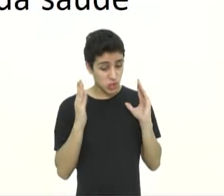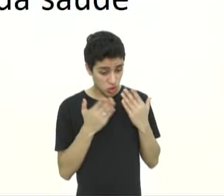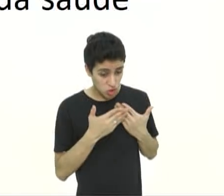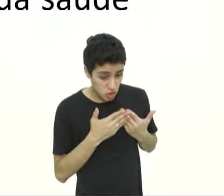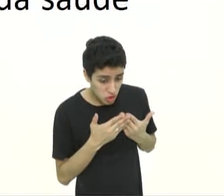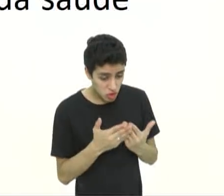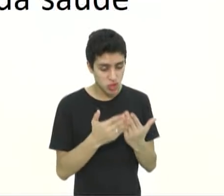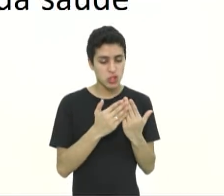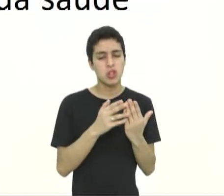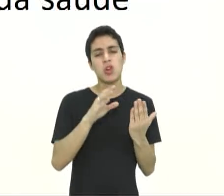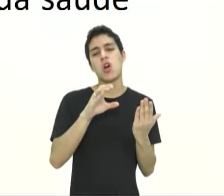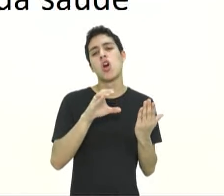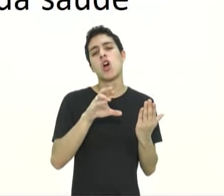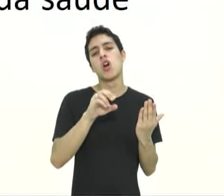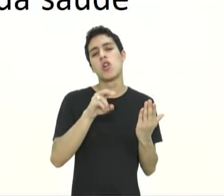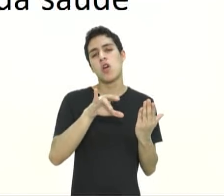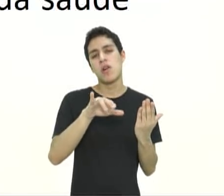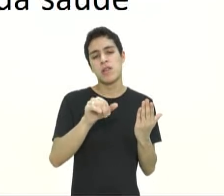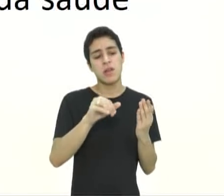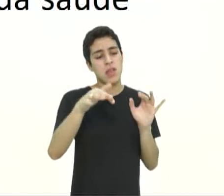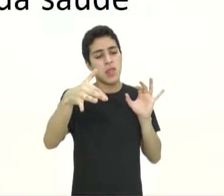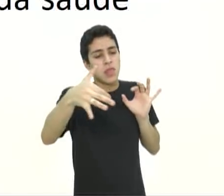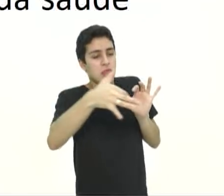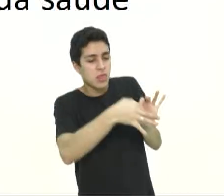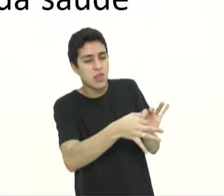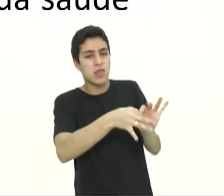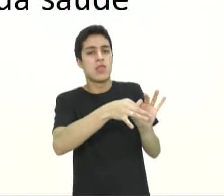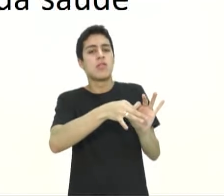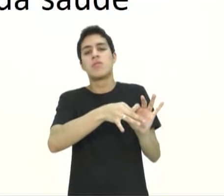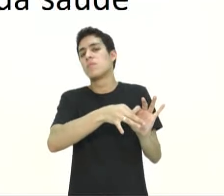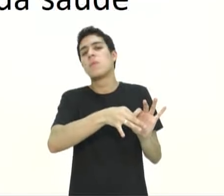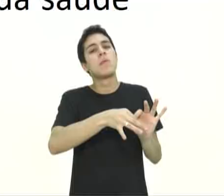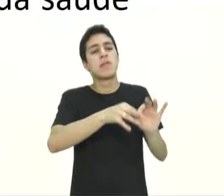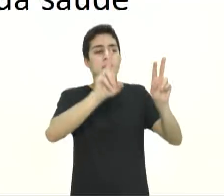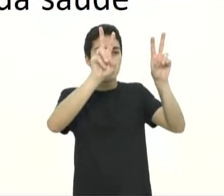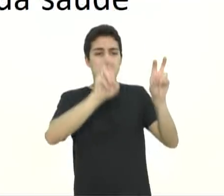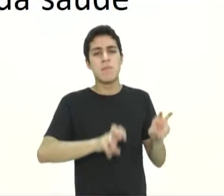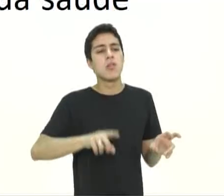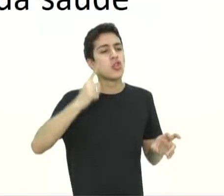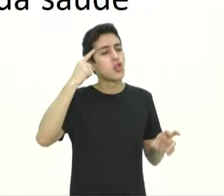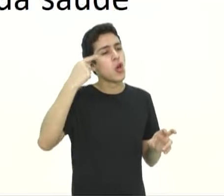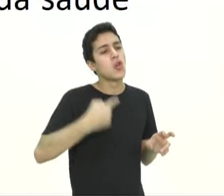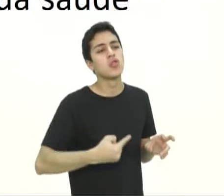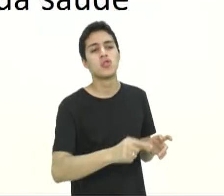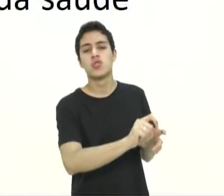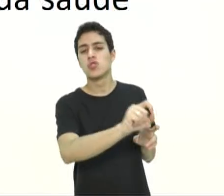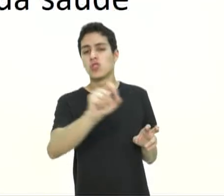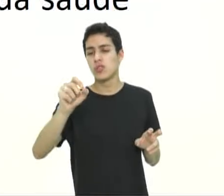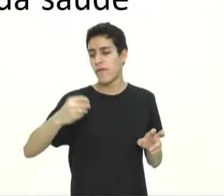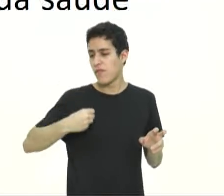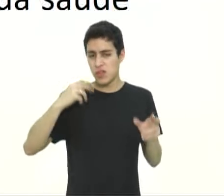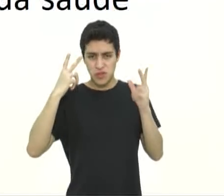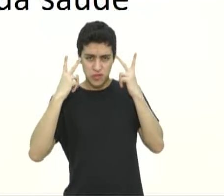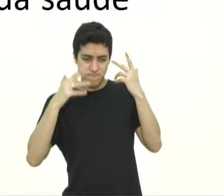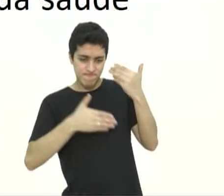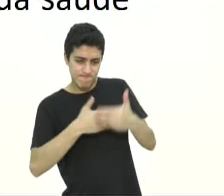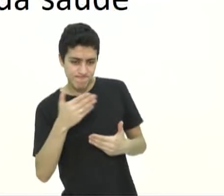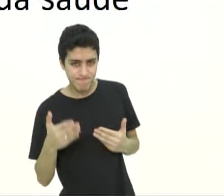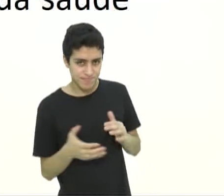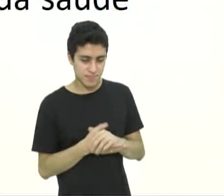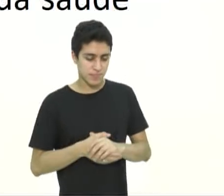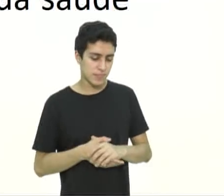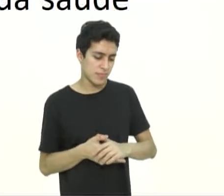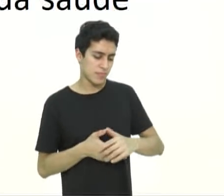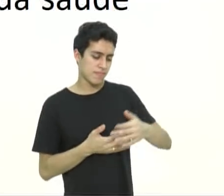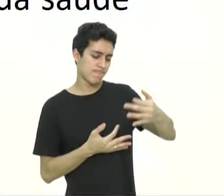de um tema cotidiano, ou seja, que acontece na vida das pessoas comuns. Nesse texto, por meio da ironia,